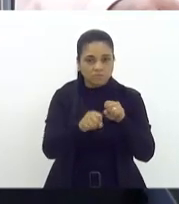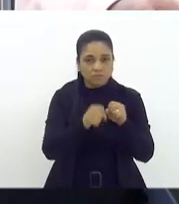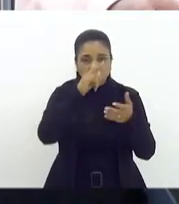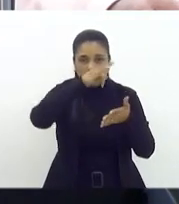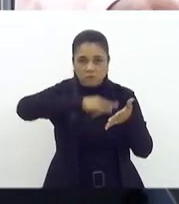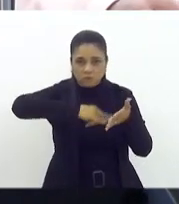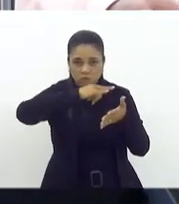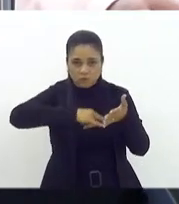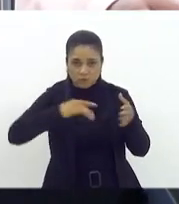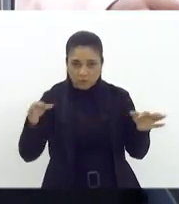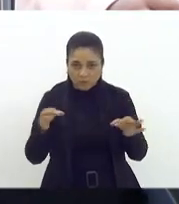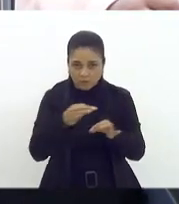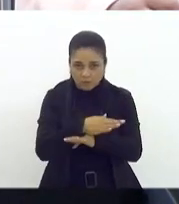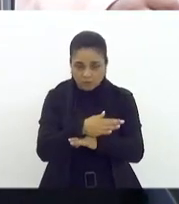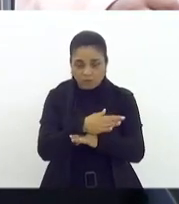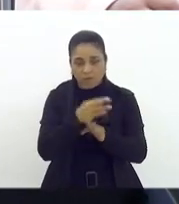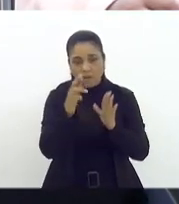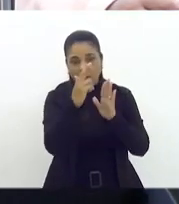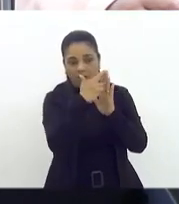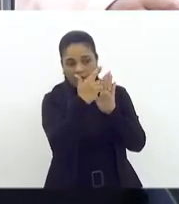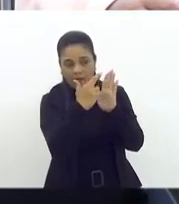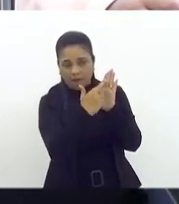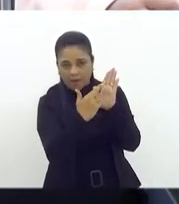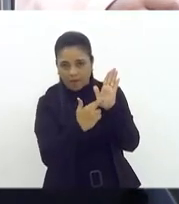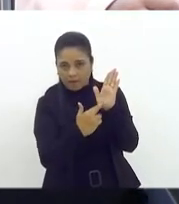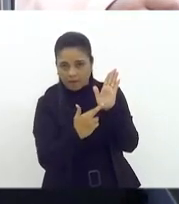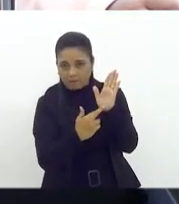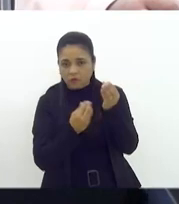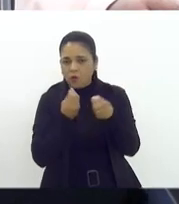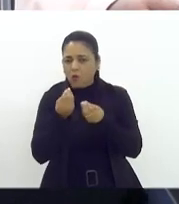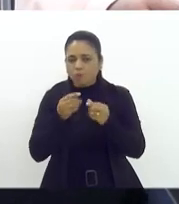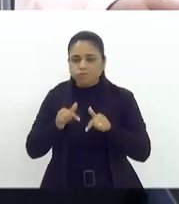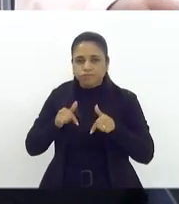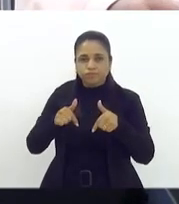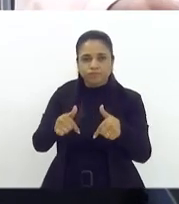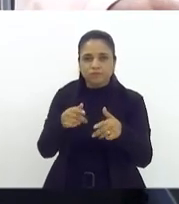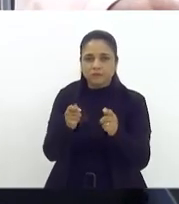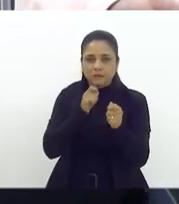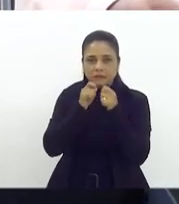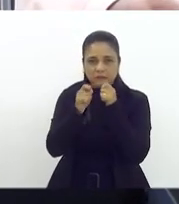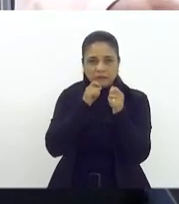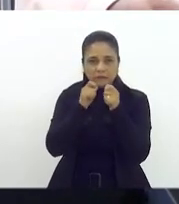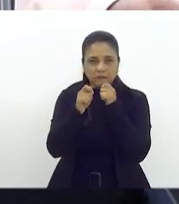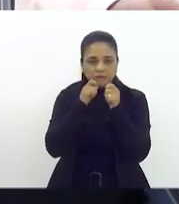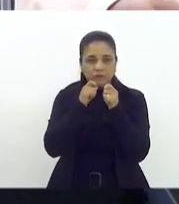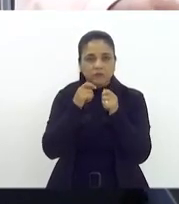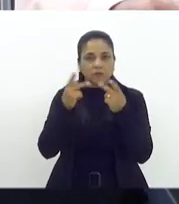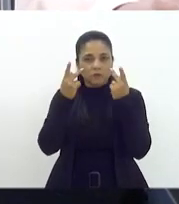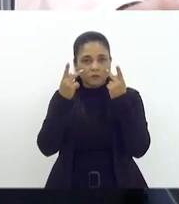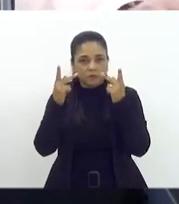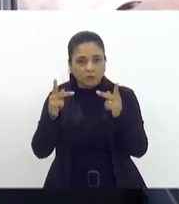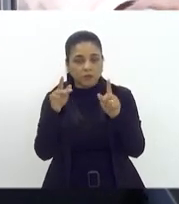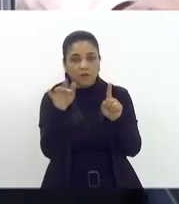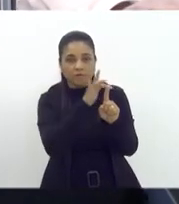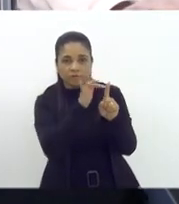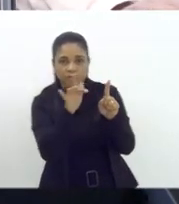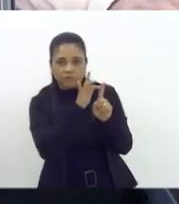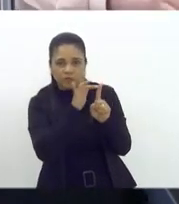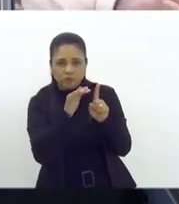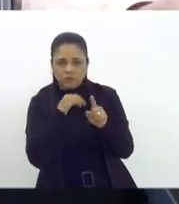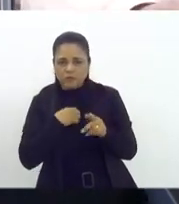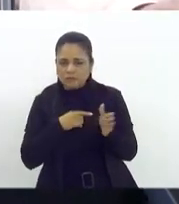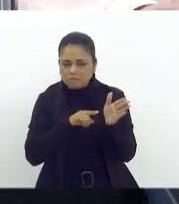estabeleceu um conjunto de parâmetros de como conduzir entrevistas com testemunhas vítimas e suspeitos